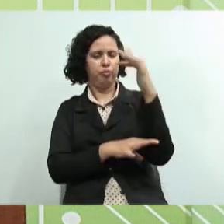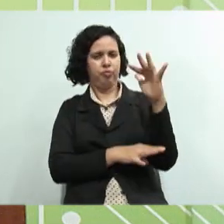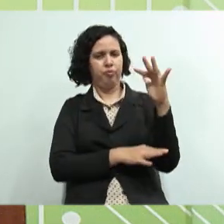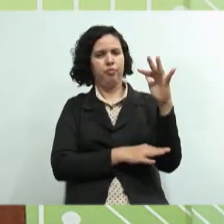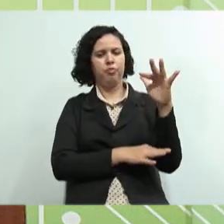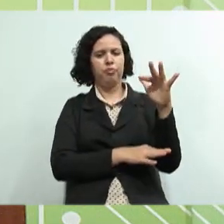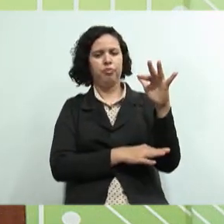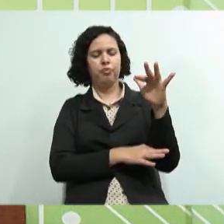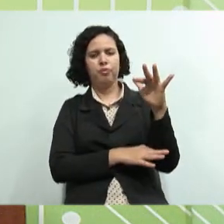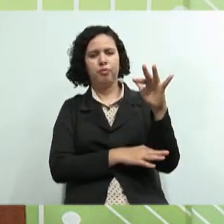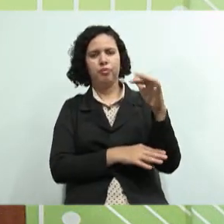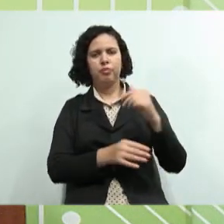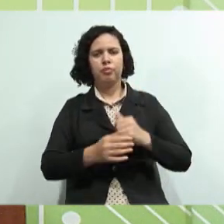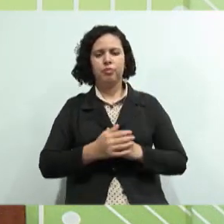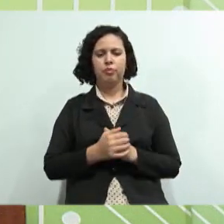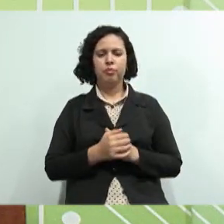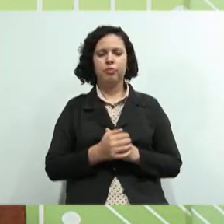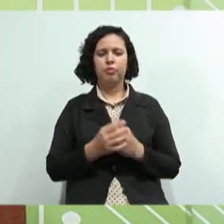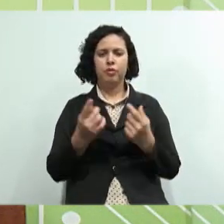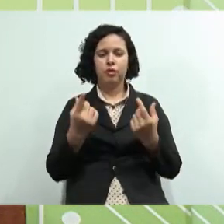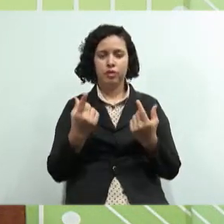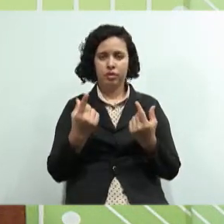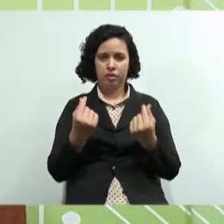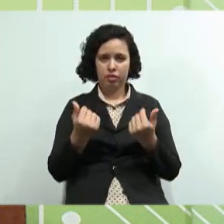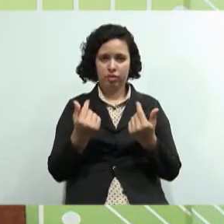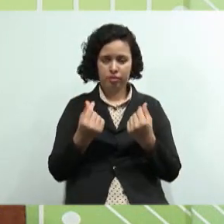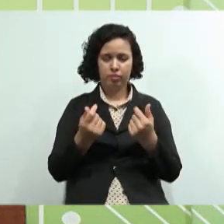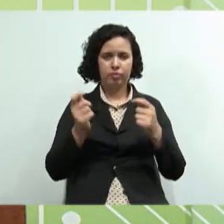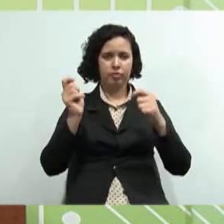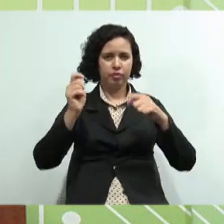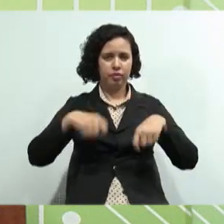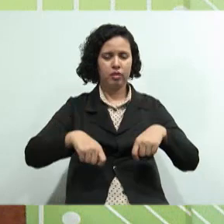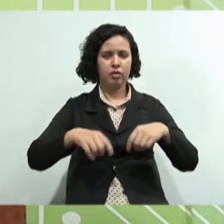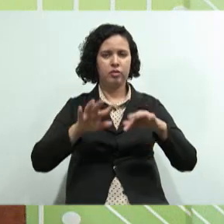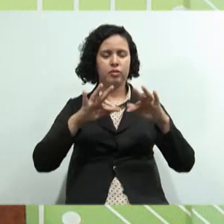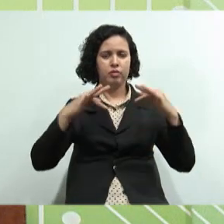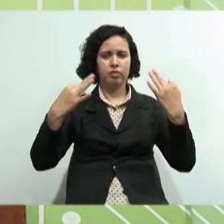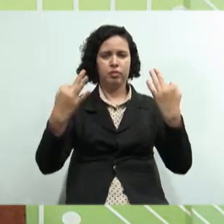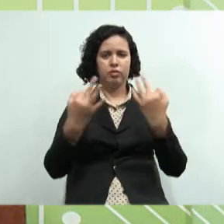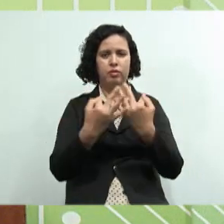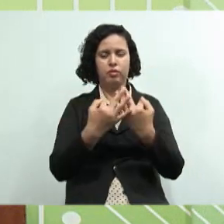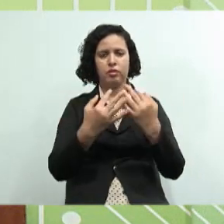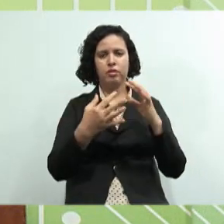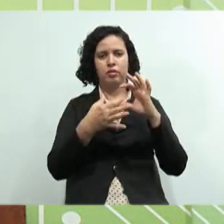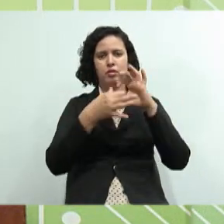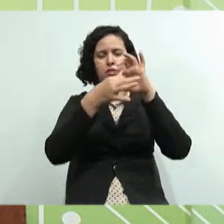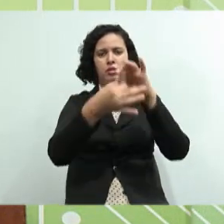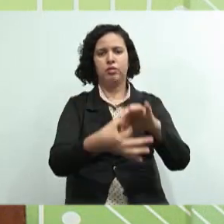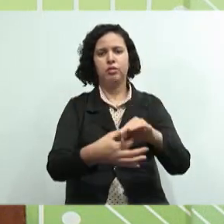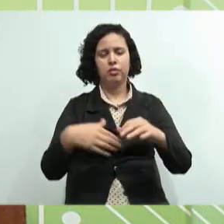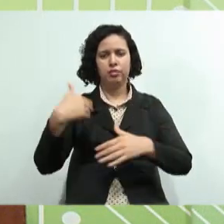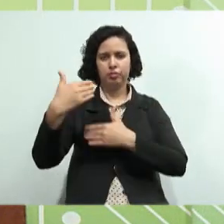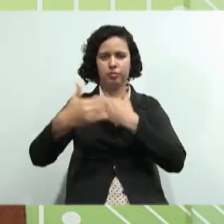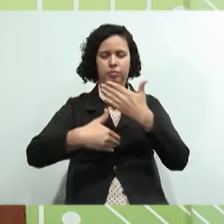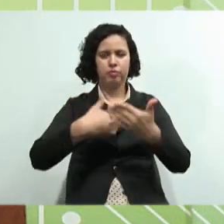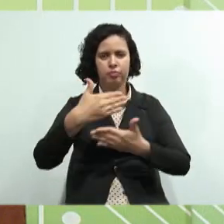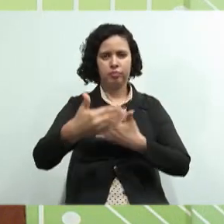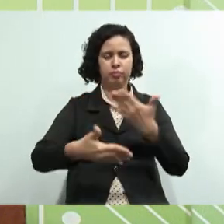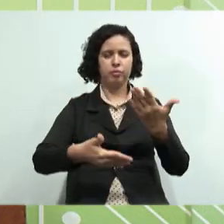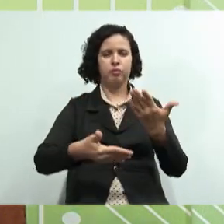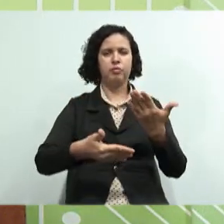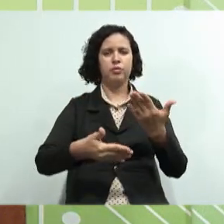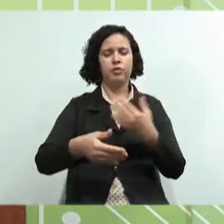em uma opção economicamente viável. São duas opções aí que alimentam um desenvolvimento mais